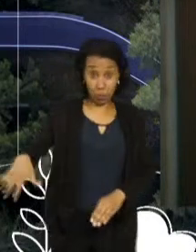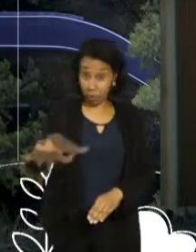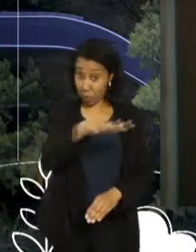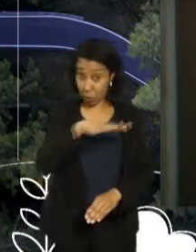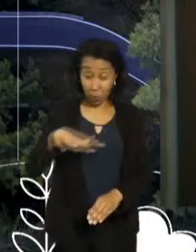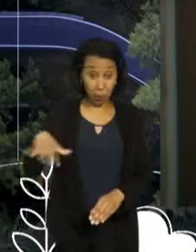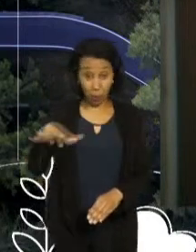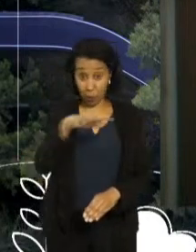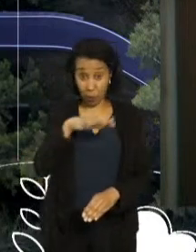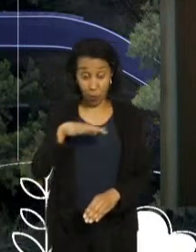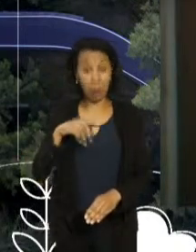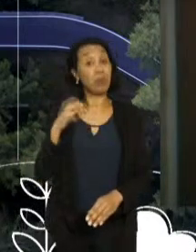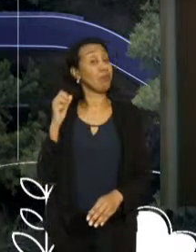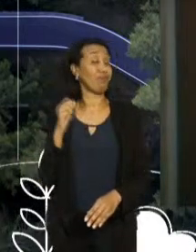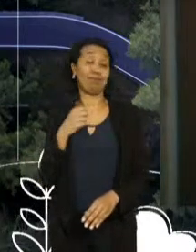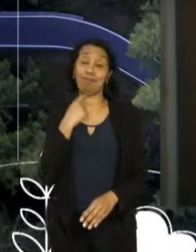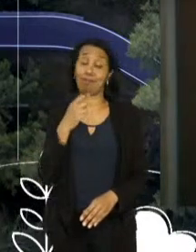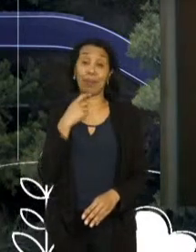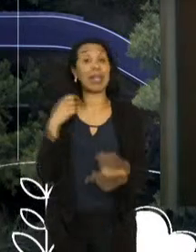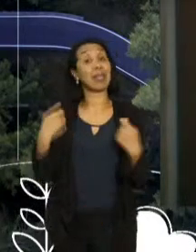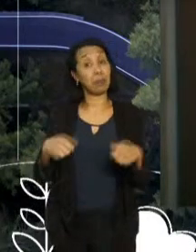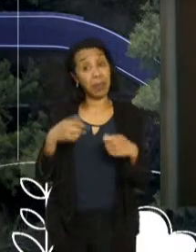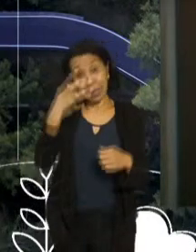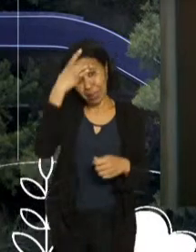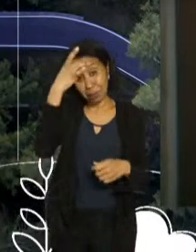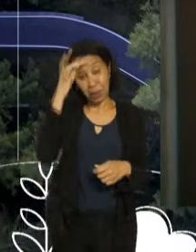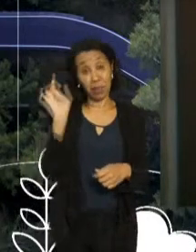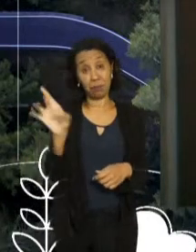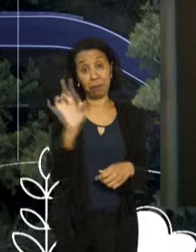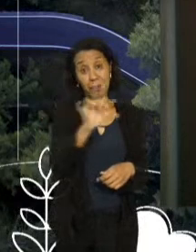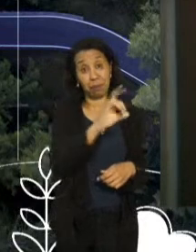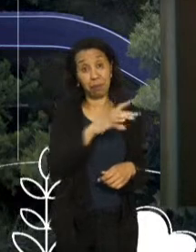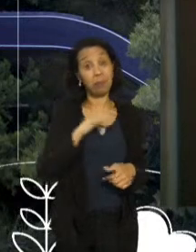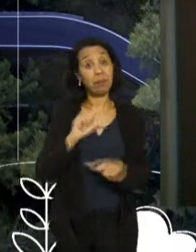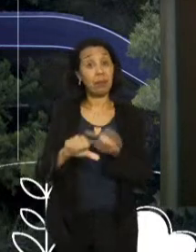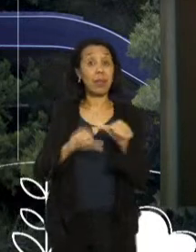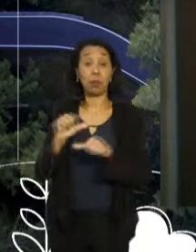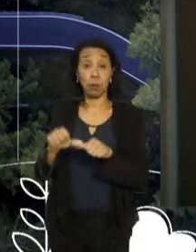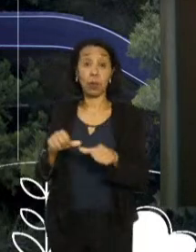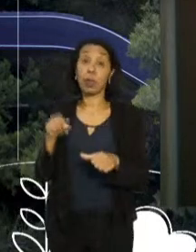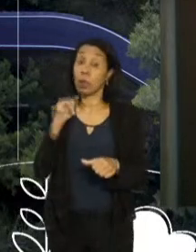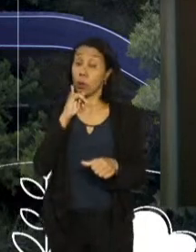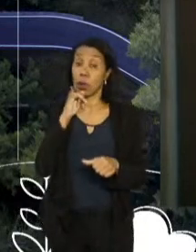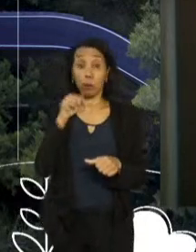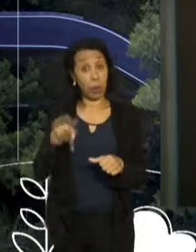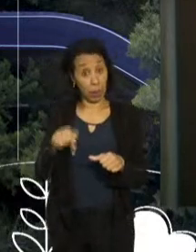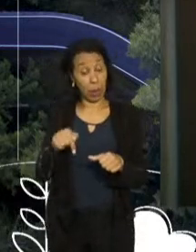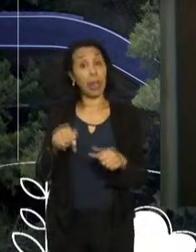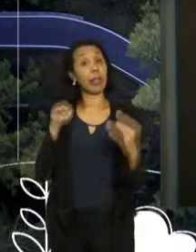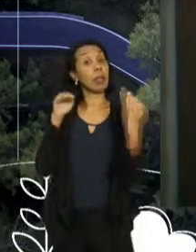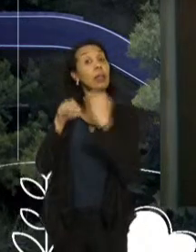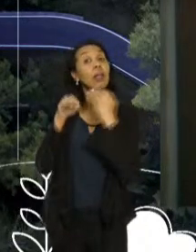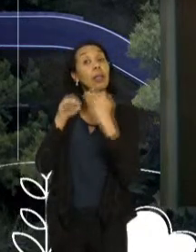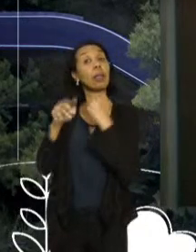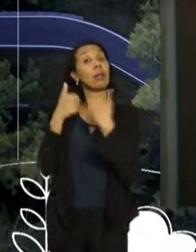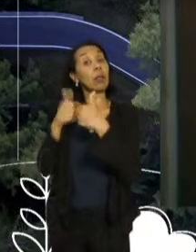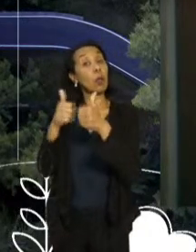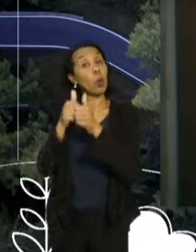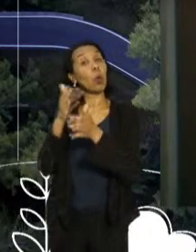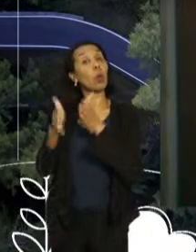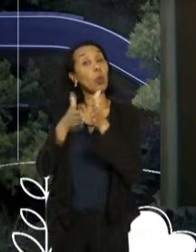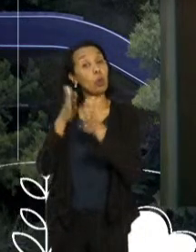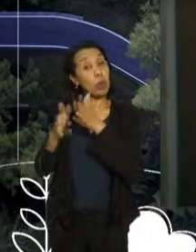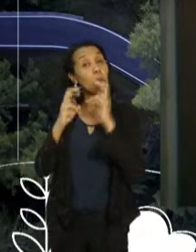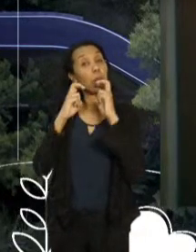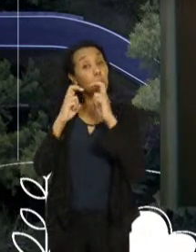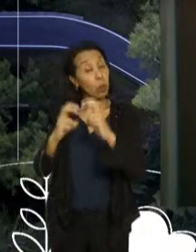outras mudanças de comportamento, né? Então, o professor Saldiva colocou aqui a questão do transporte público, que me parece fundamental. Eu acho que